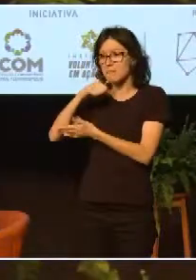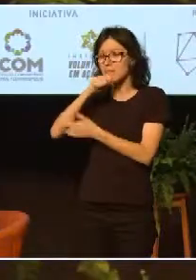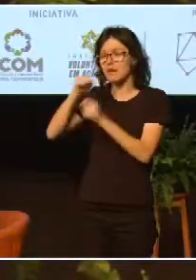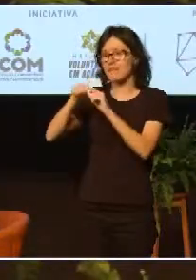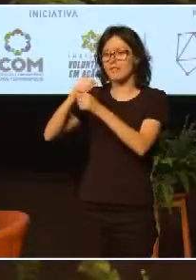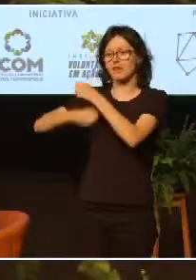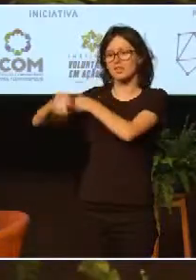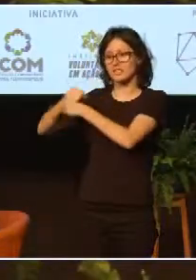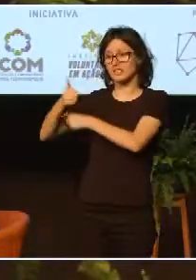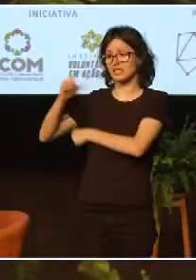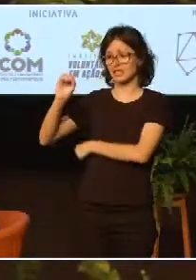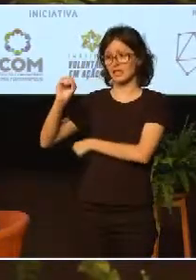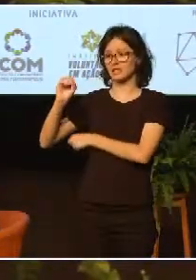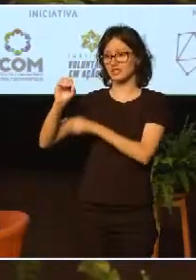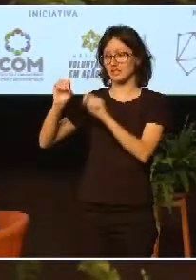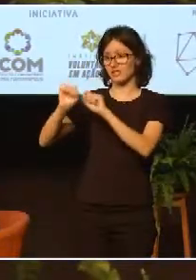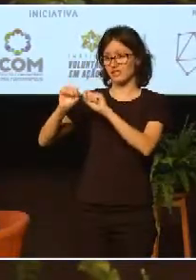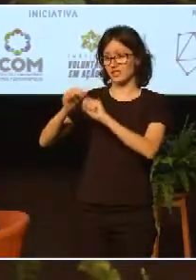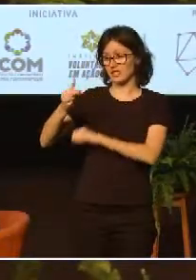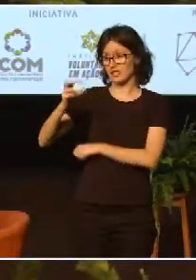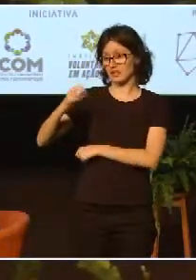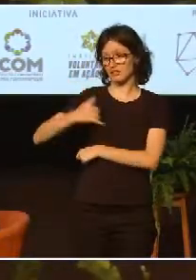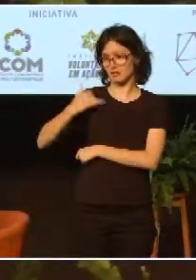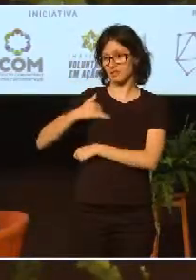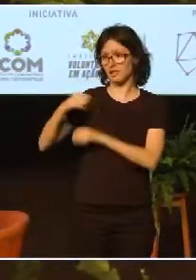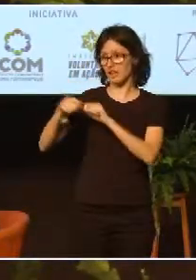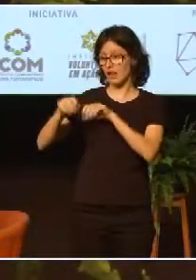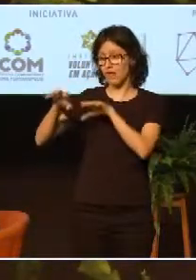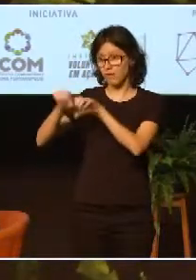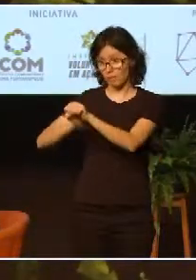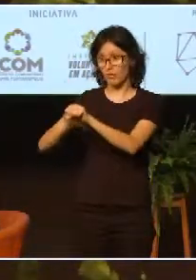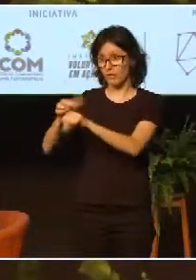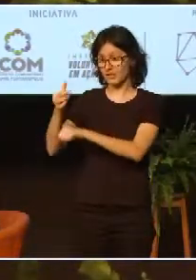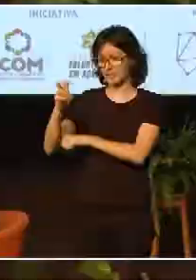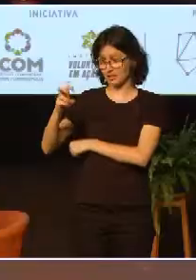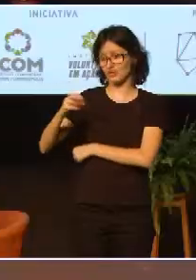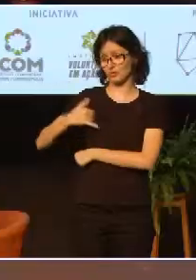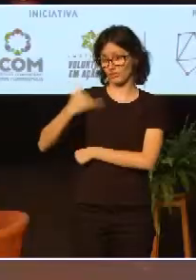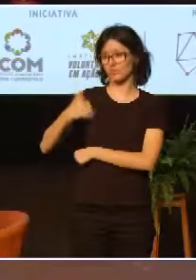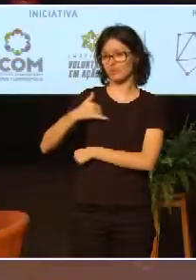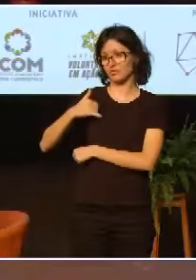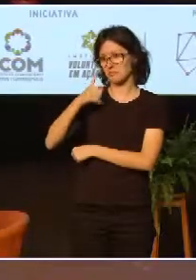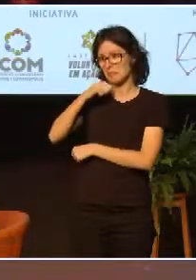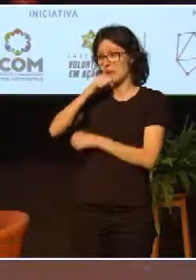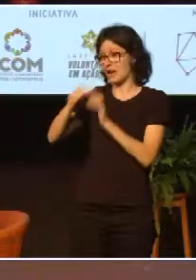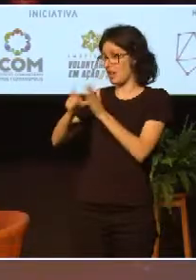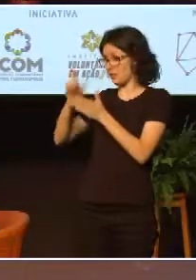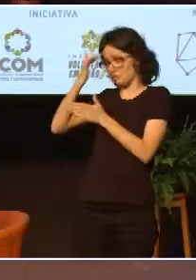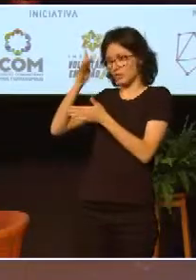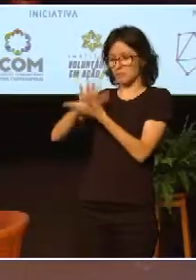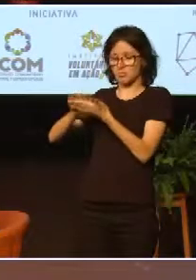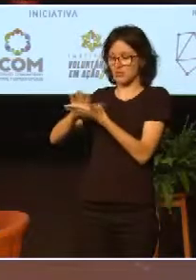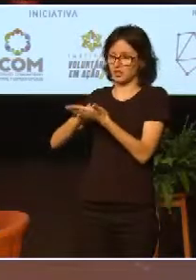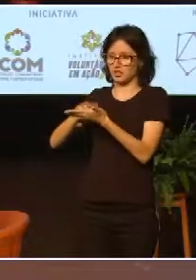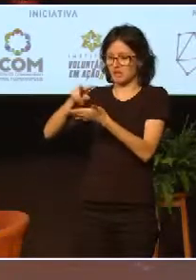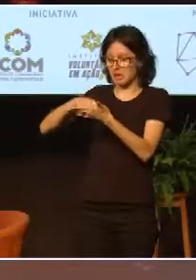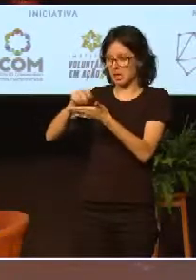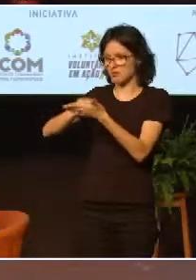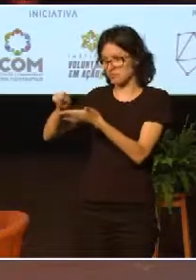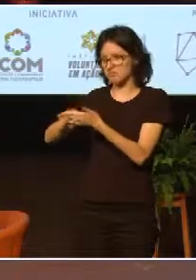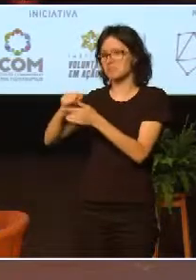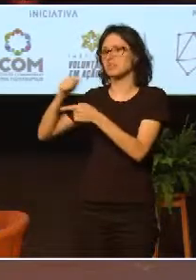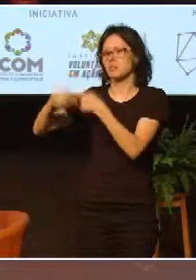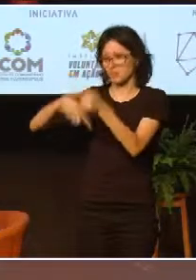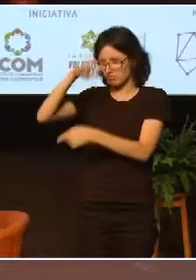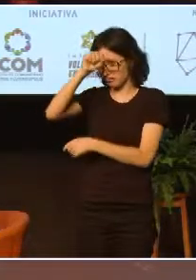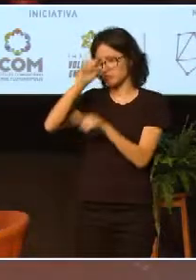10 anos, quando ela tinha 65 anos. E se formou com 65 anos. Então, assim, para mim, essa sabedoria, muitas vezes,